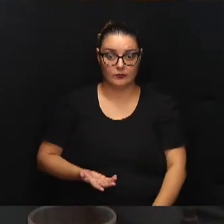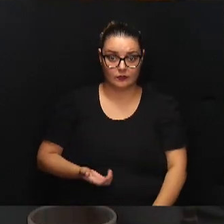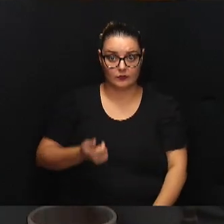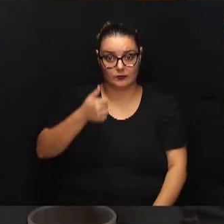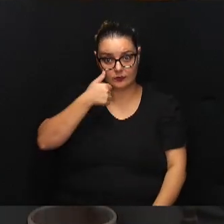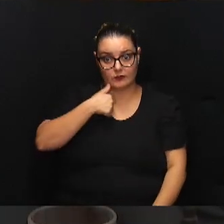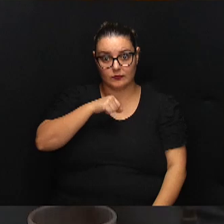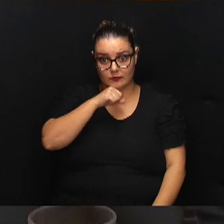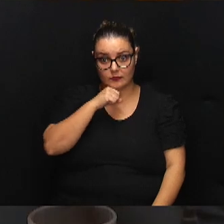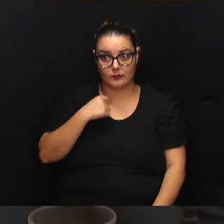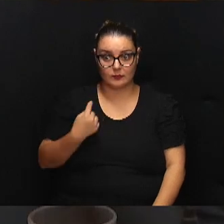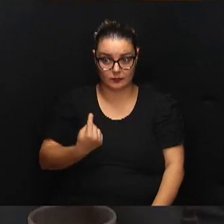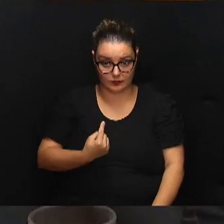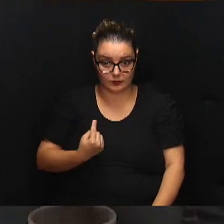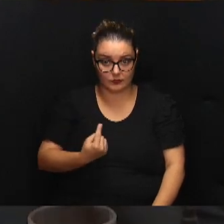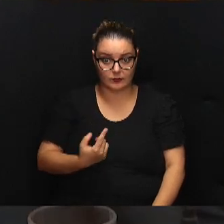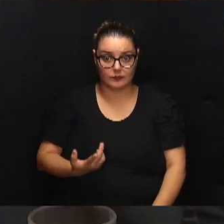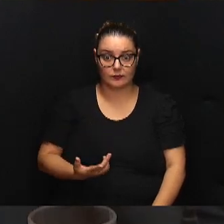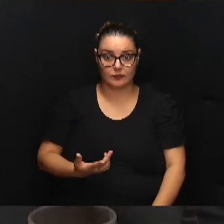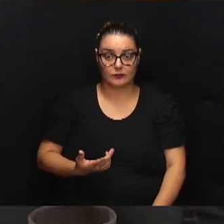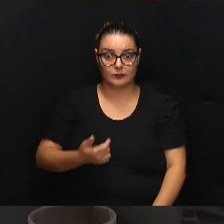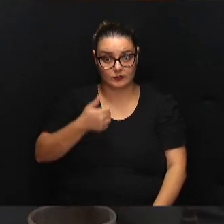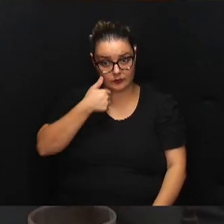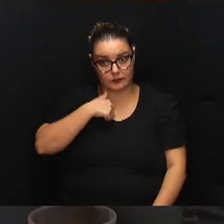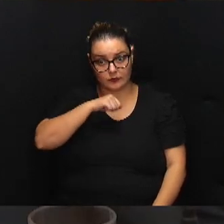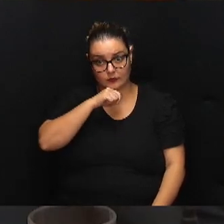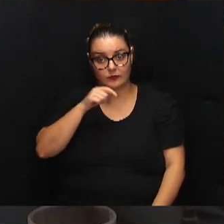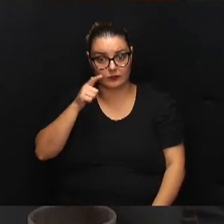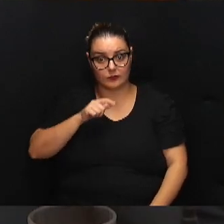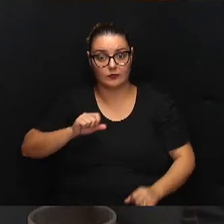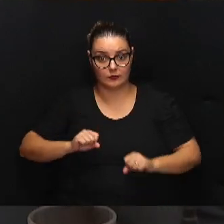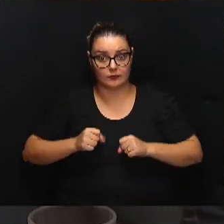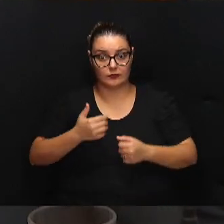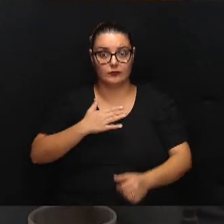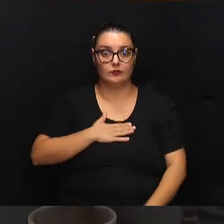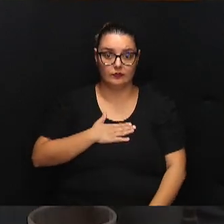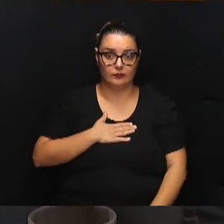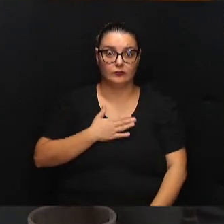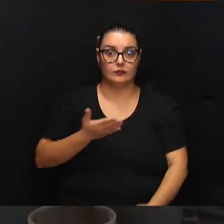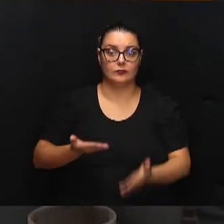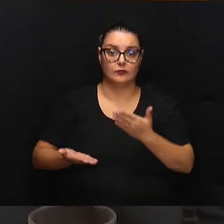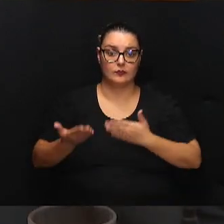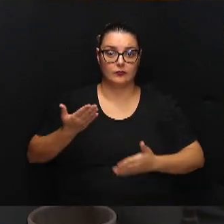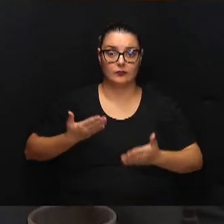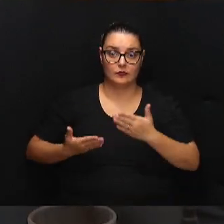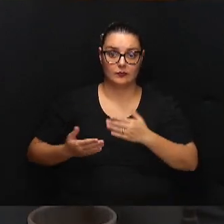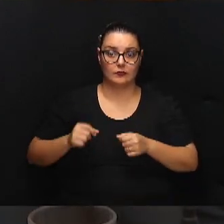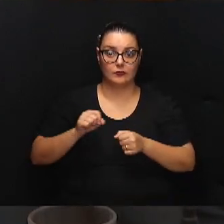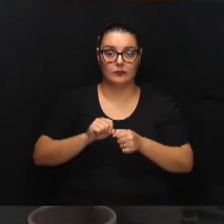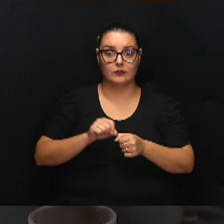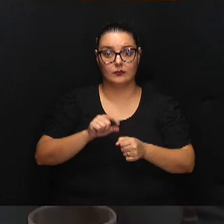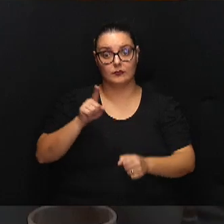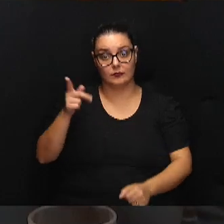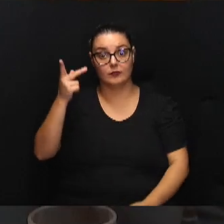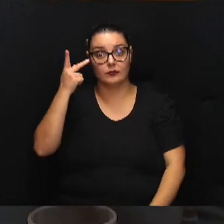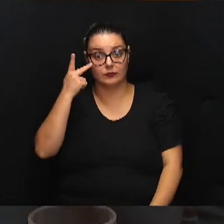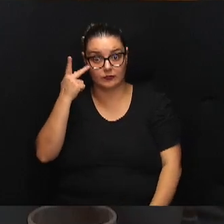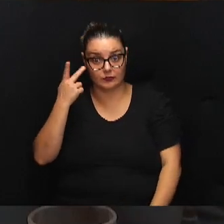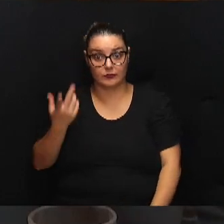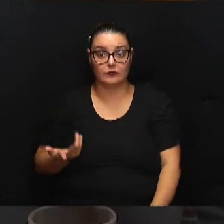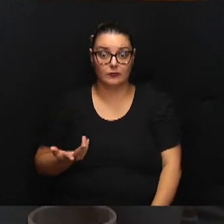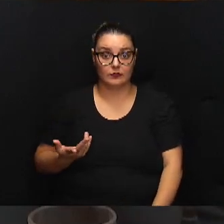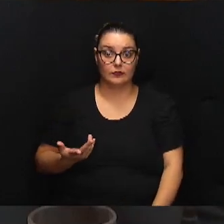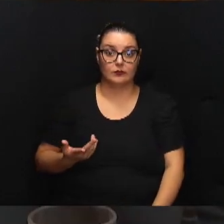mãe solo, né? E a minha mãe conseguiu se dedicar a mim e ao meu tratamento, que era feito em São Paulo, né? Então, a